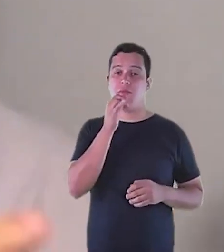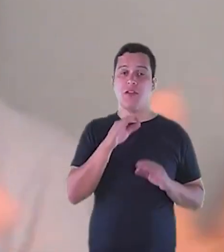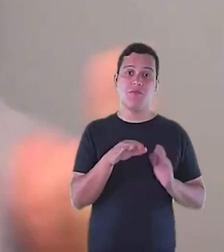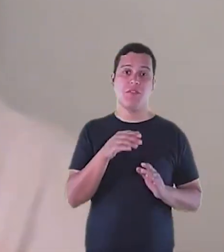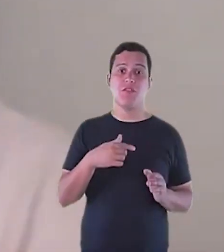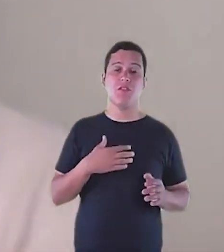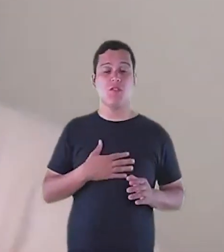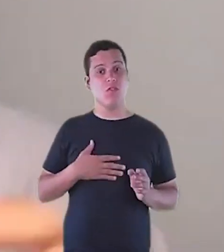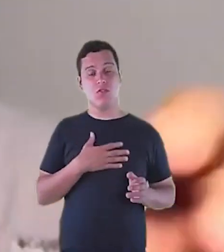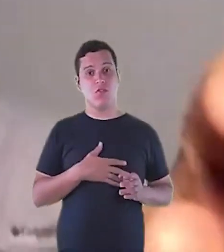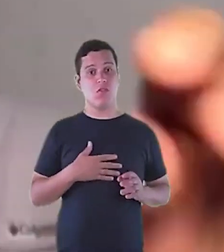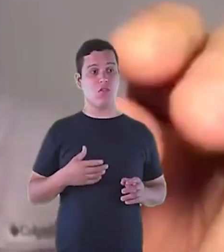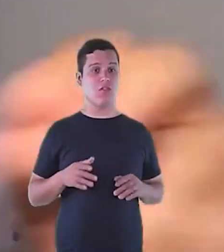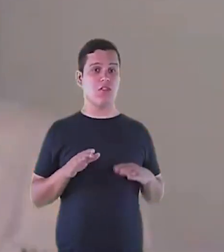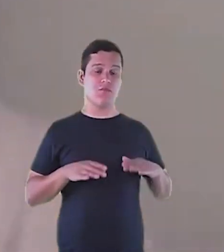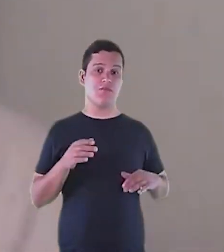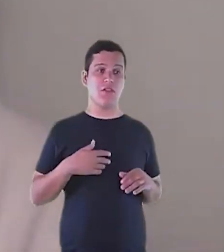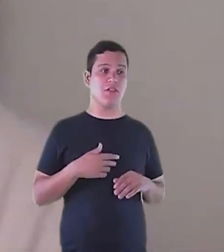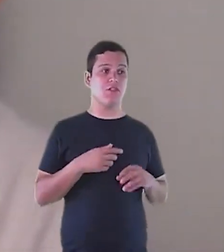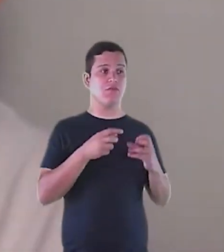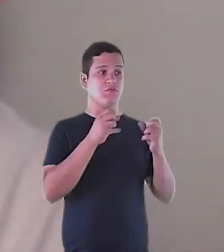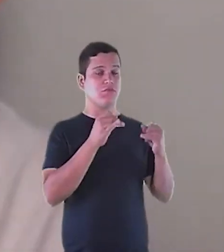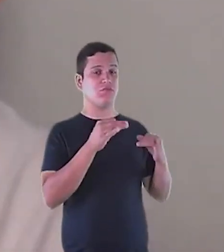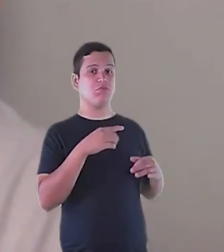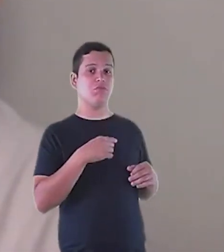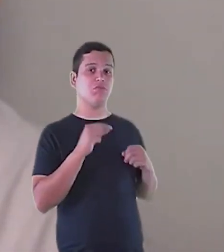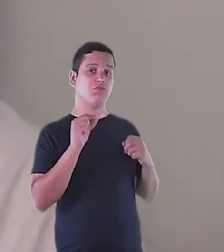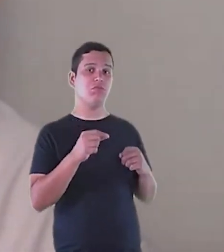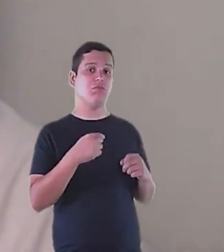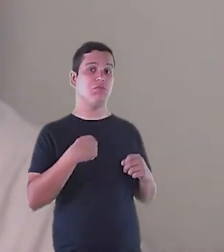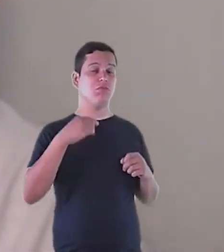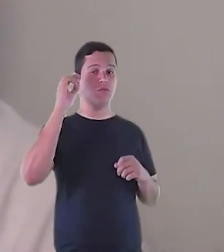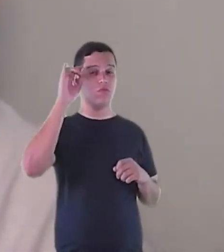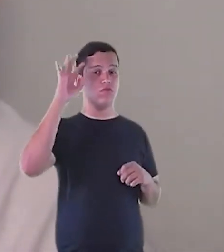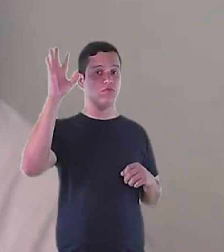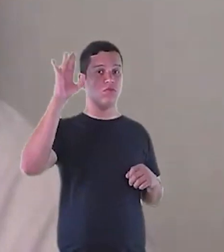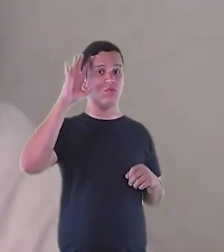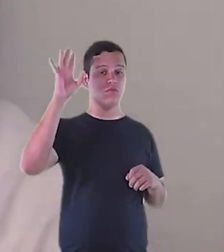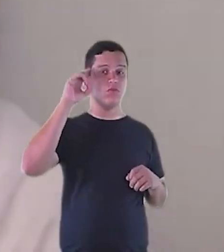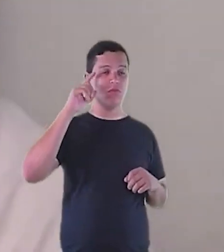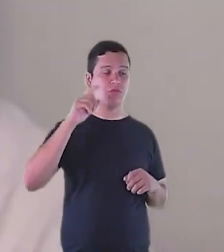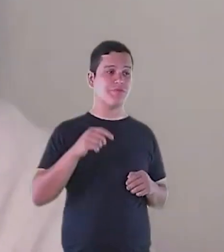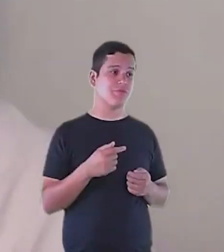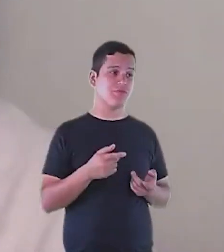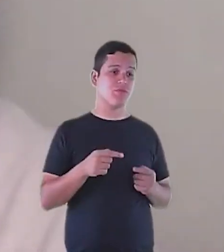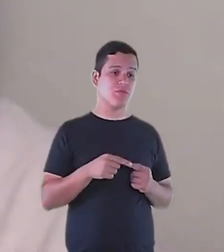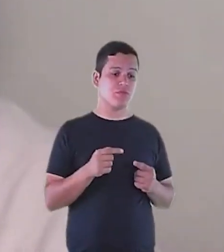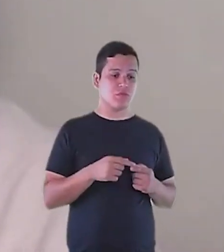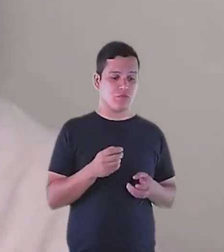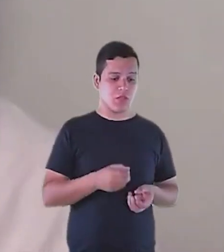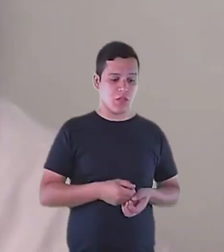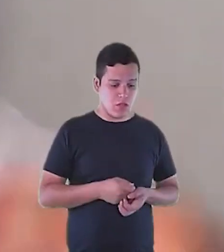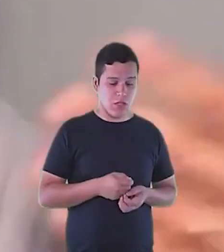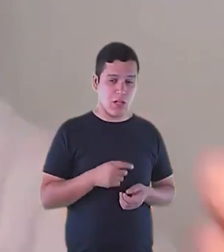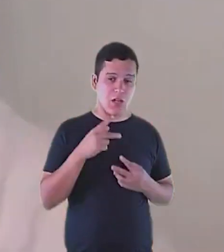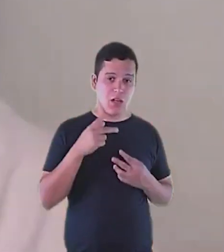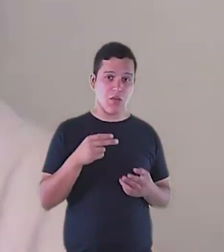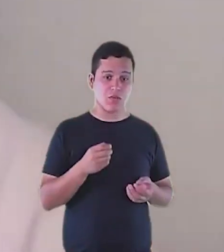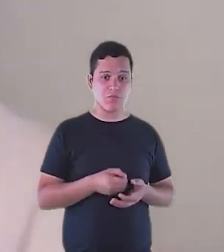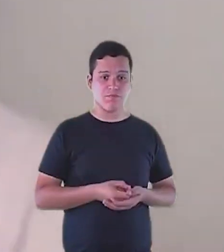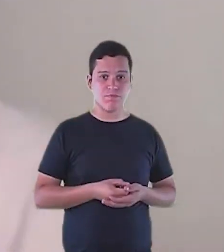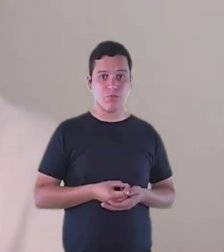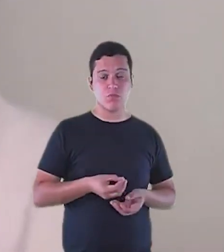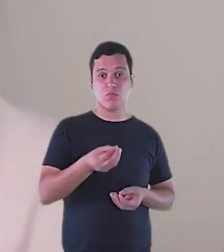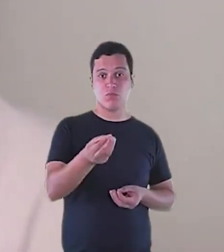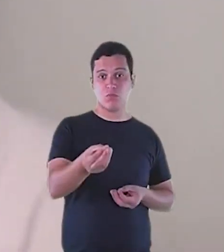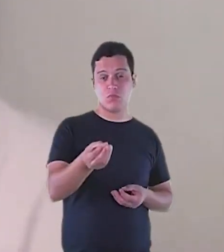do Rugendas, e aí eu puxo, é como se você pegasse uma pontinha do novelo de lã e começasse a puxar. E aí ele vai se desdobrando.